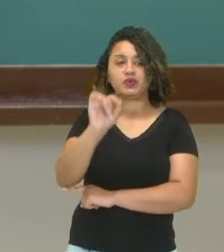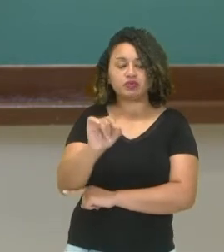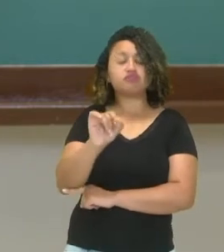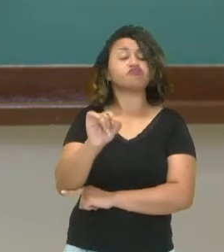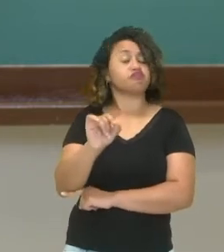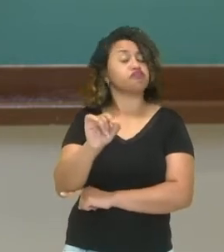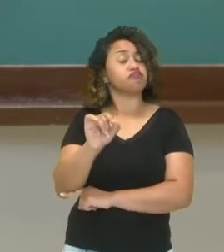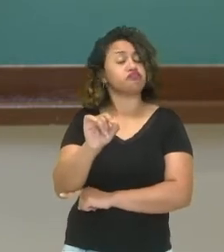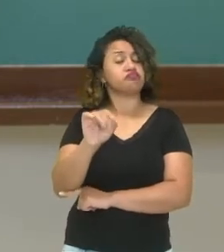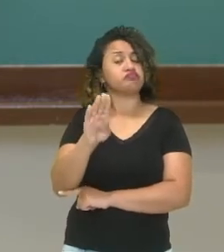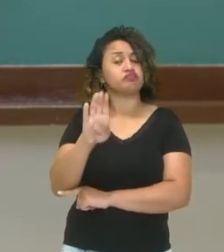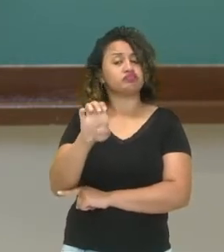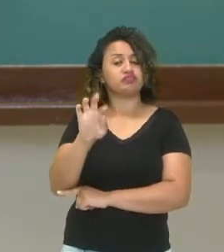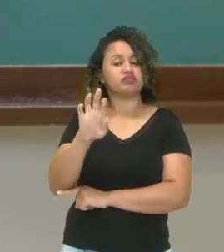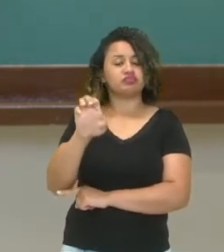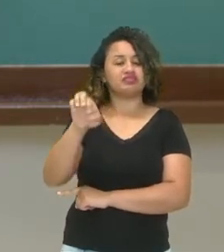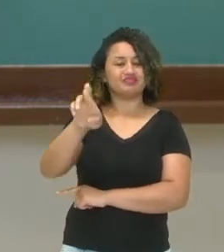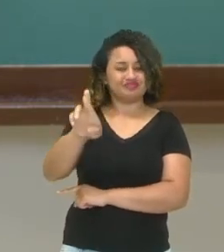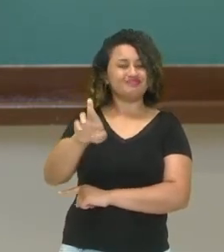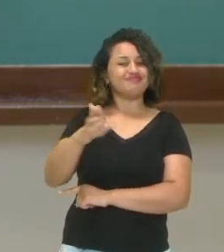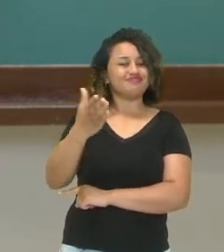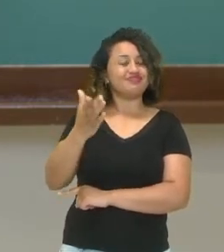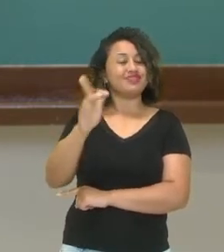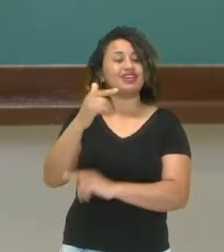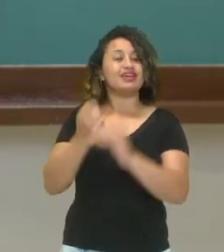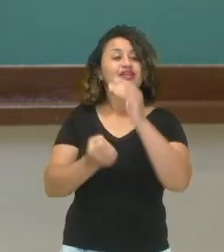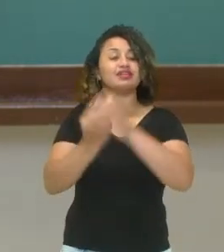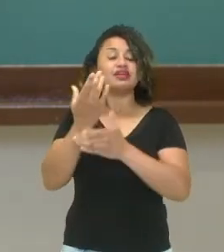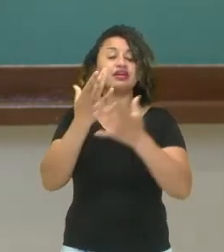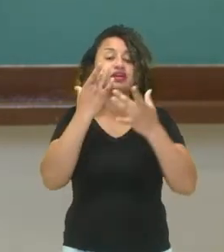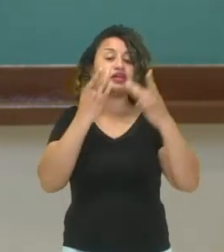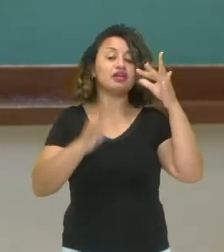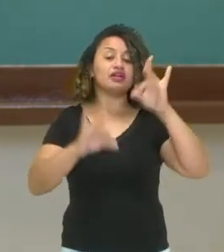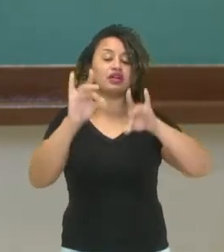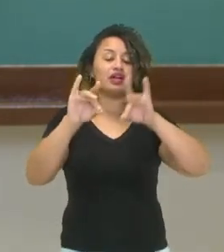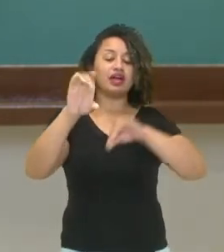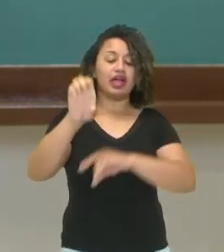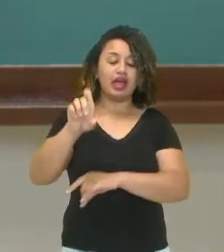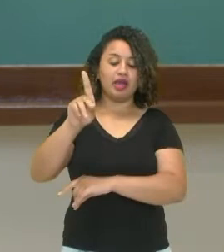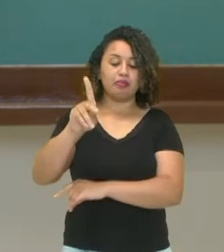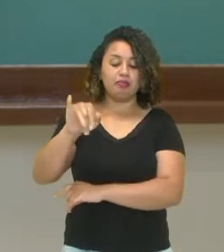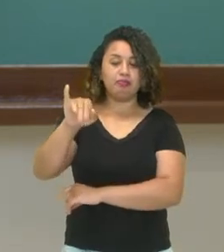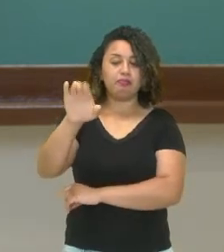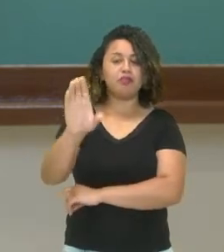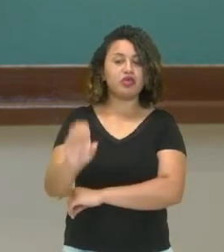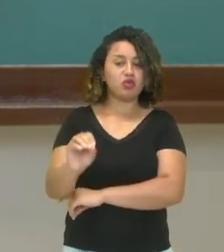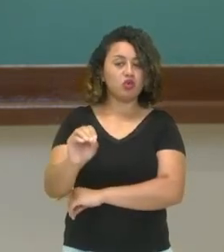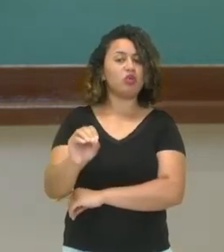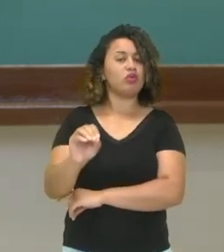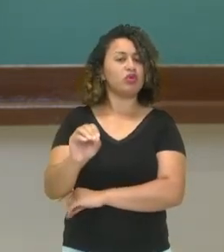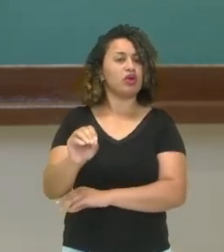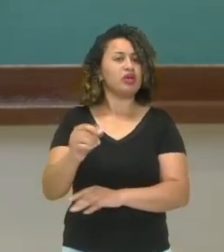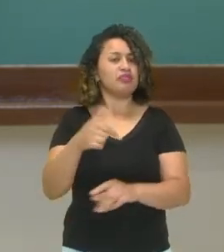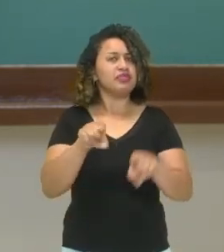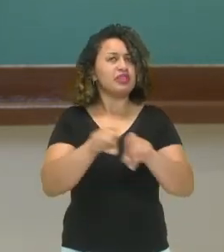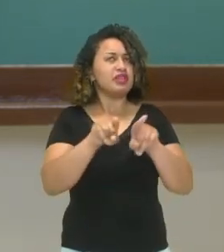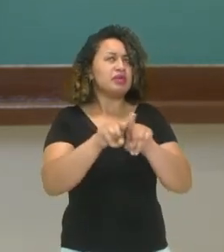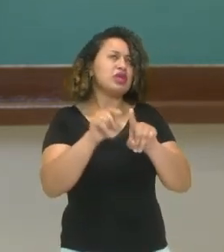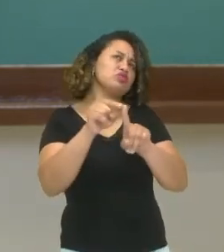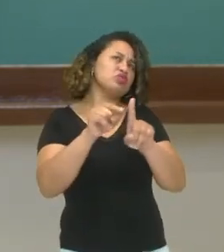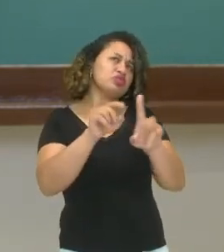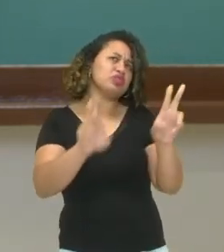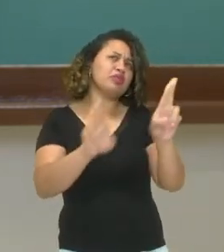Brecht, que foi o criador do teatro épico, que é uma relação com o teatro realista também,